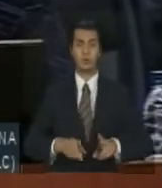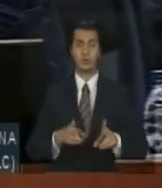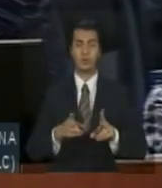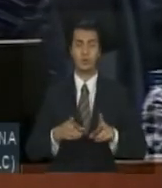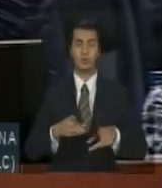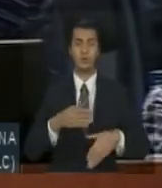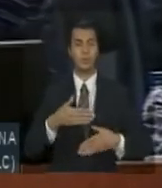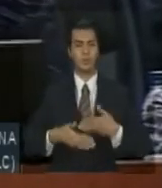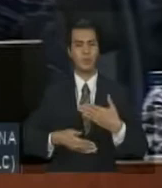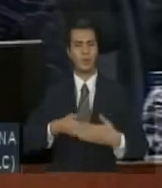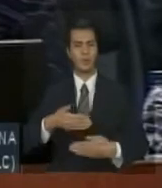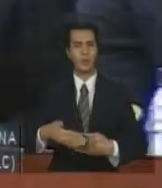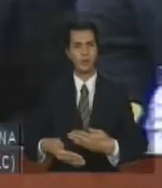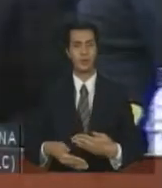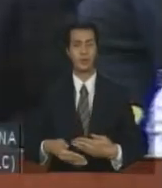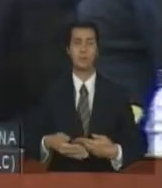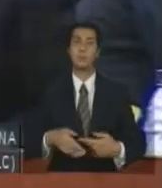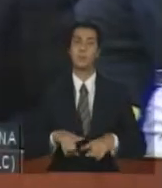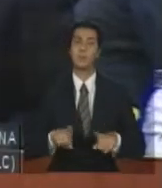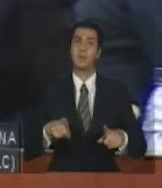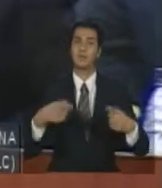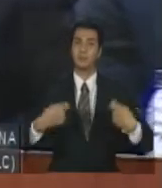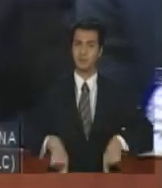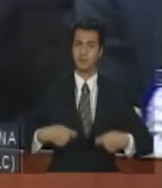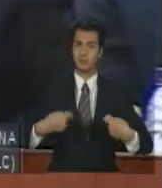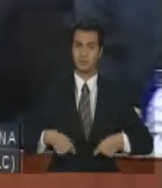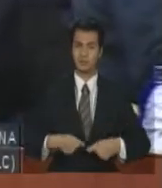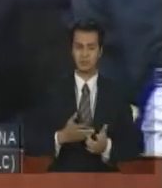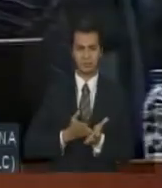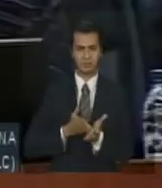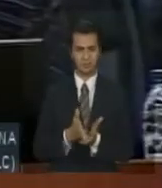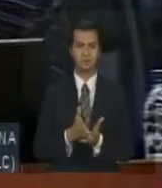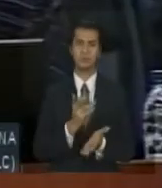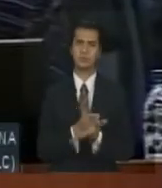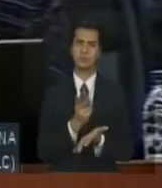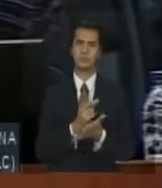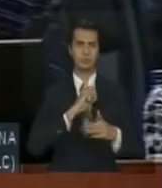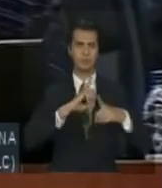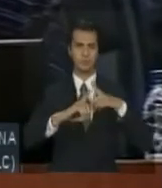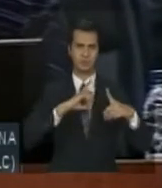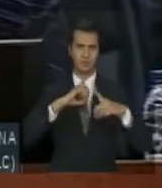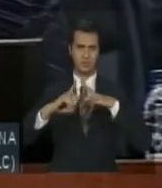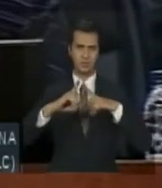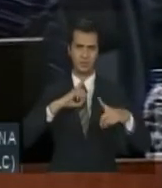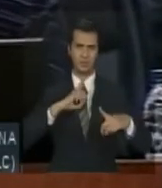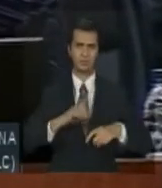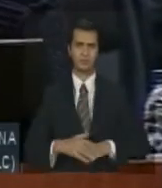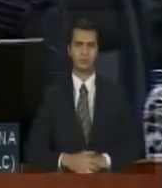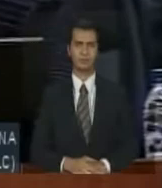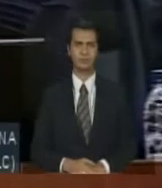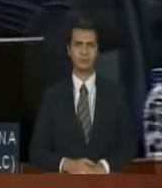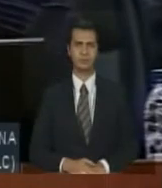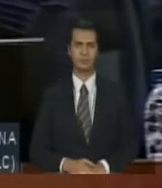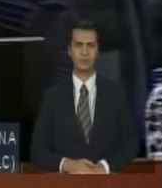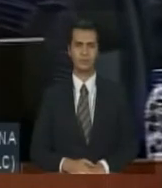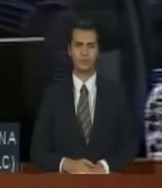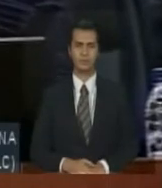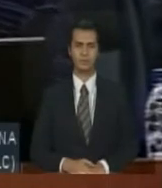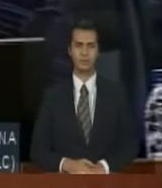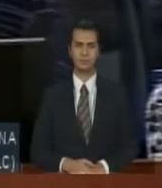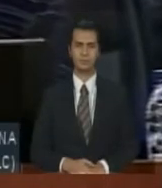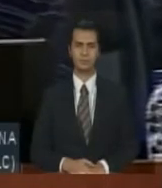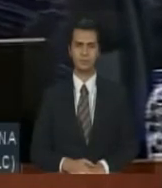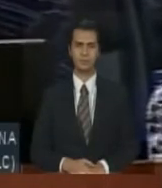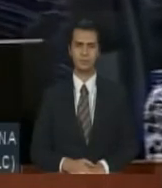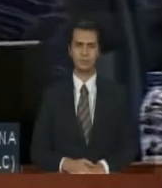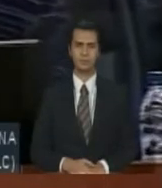este processo se continuarmos no caminho do diálogo. Essas são